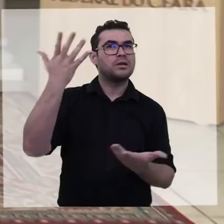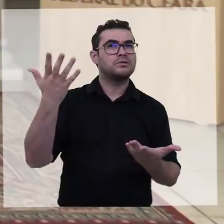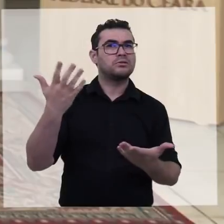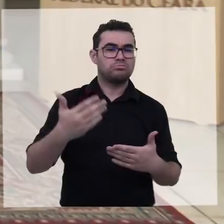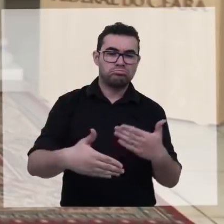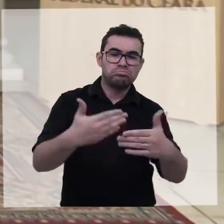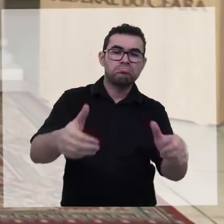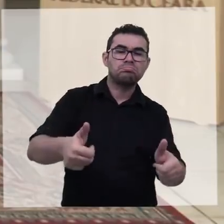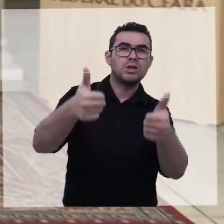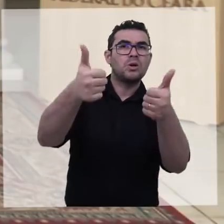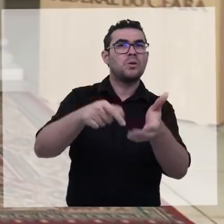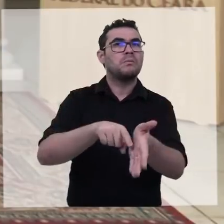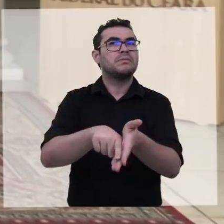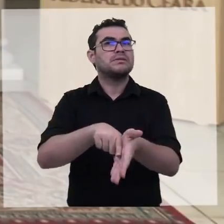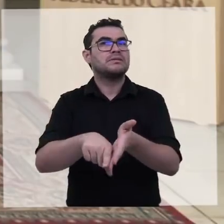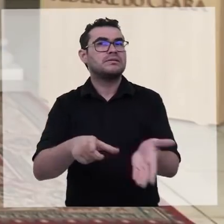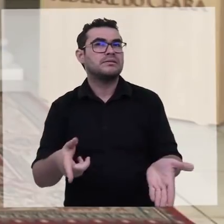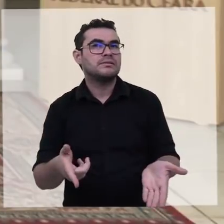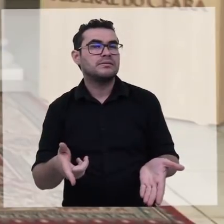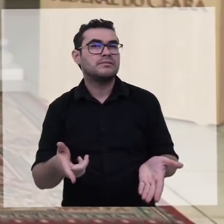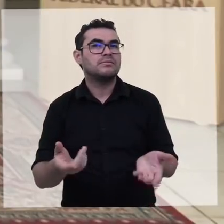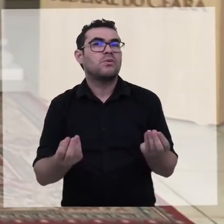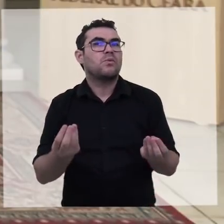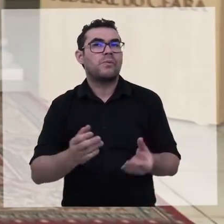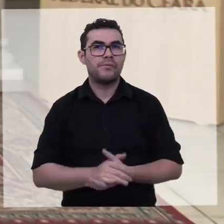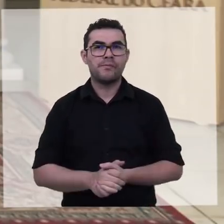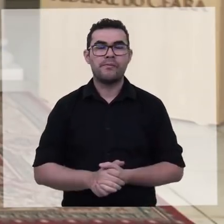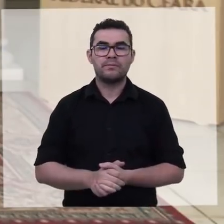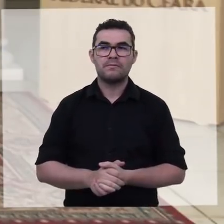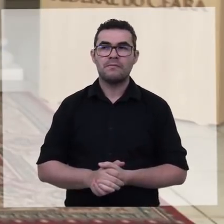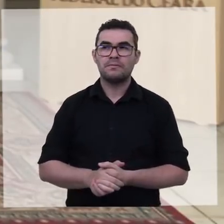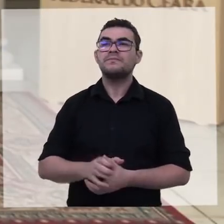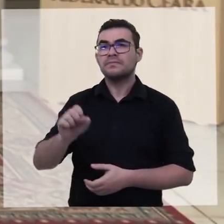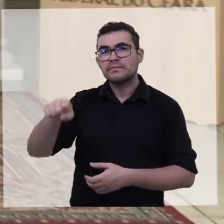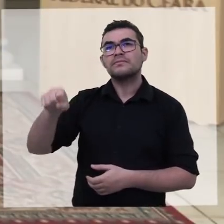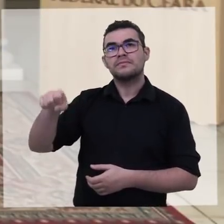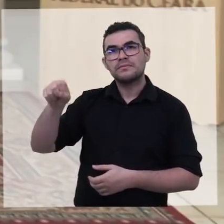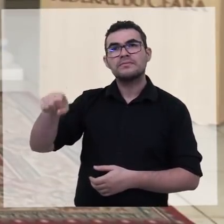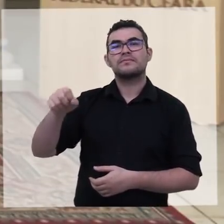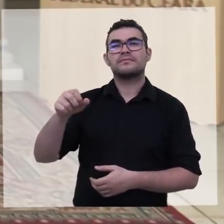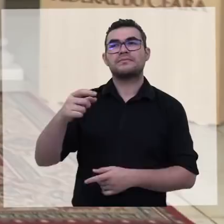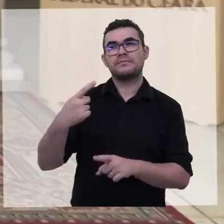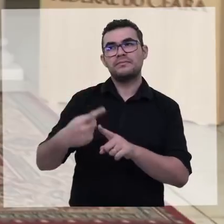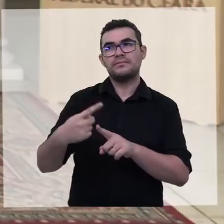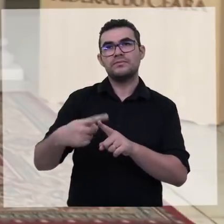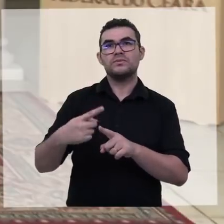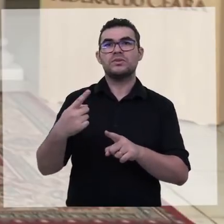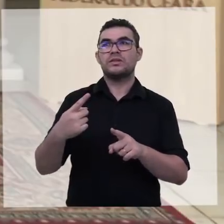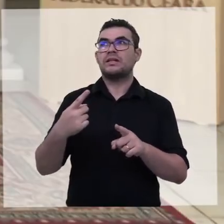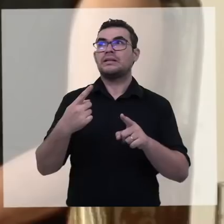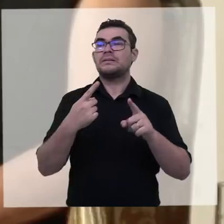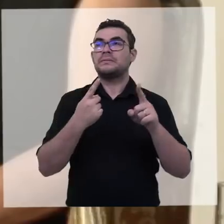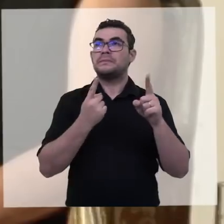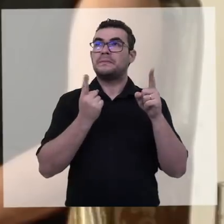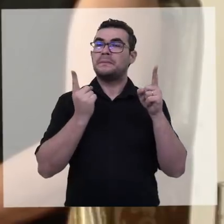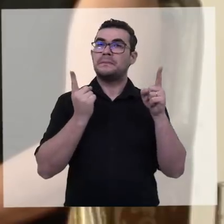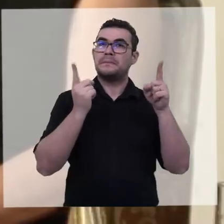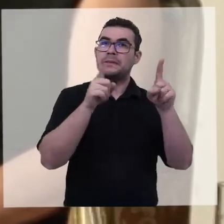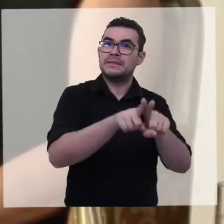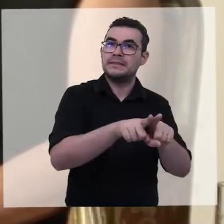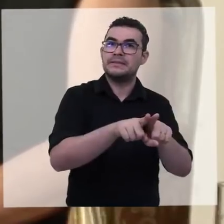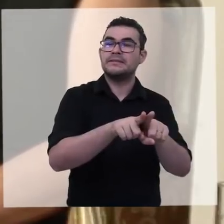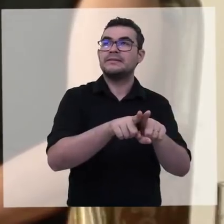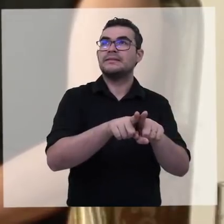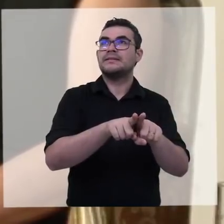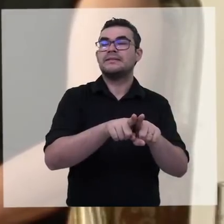para que essa pesquisa pudesse avançar e trazer essas contribuições, que a senhora já citou algumas, inclusive? Sim, sim, porque quando